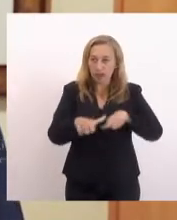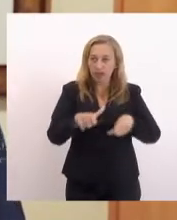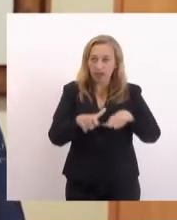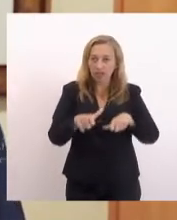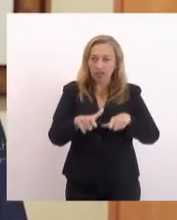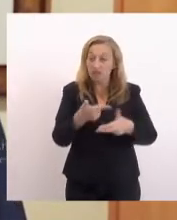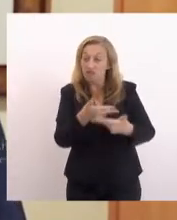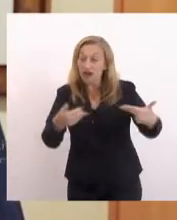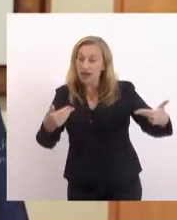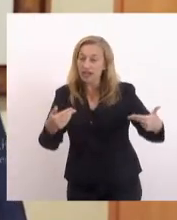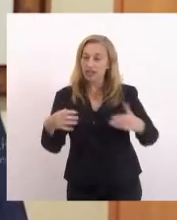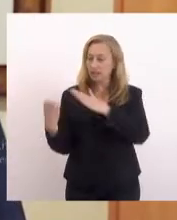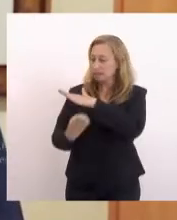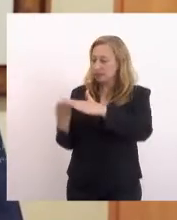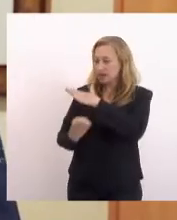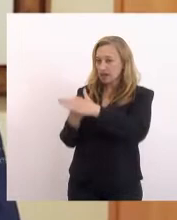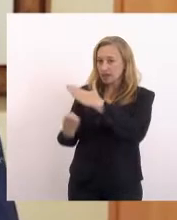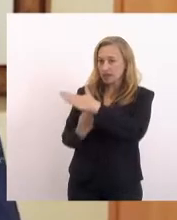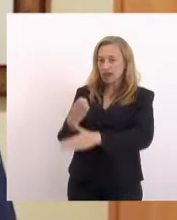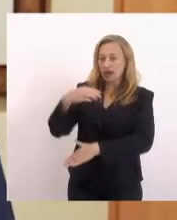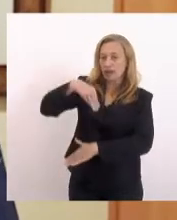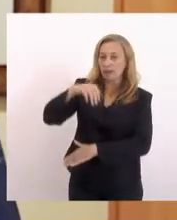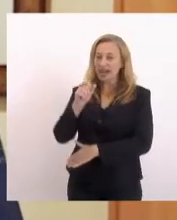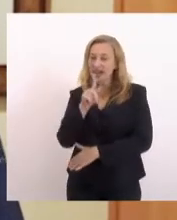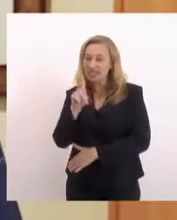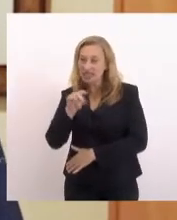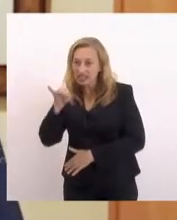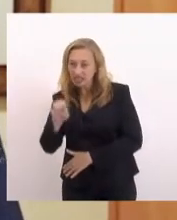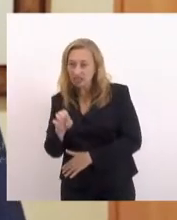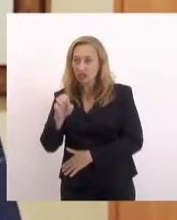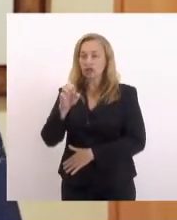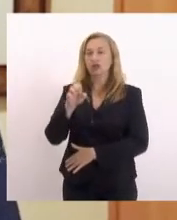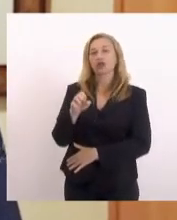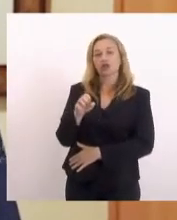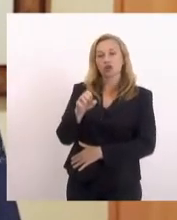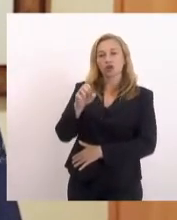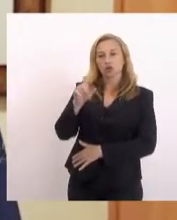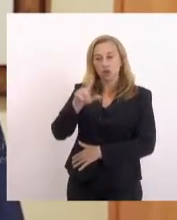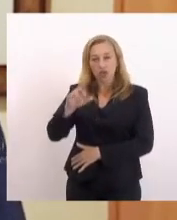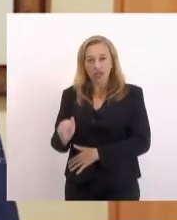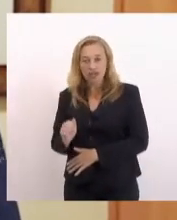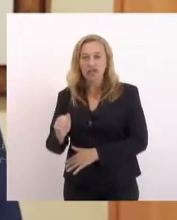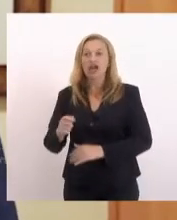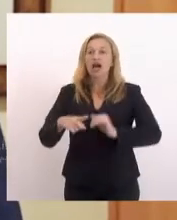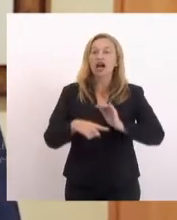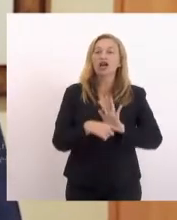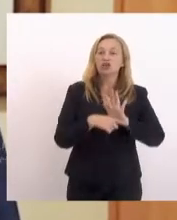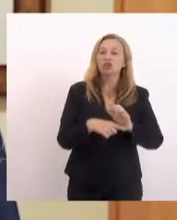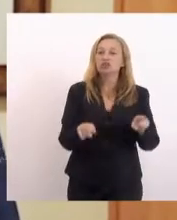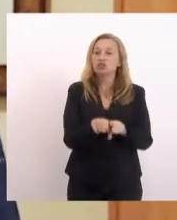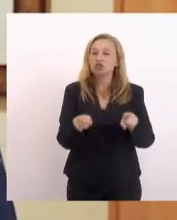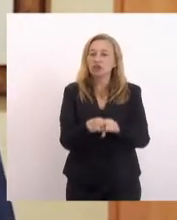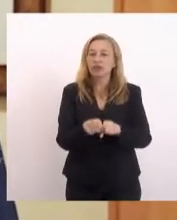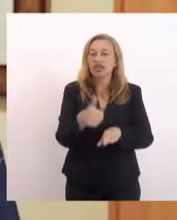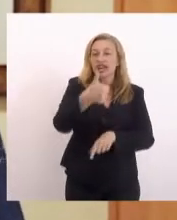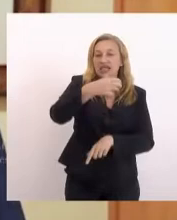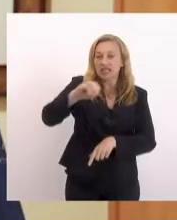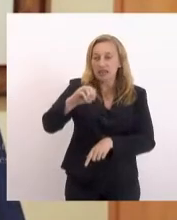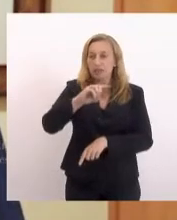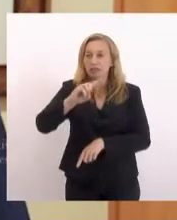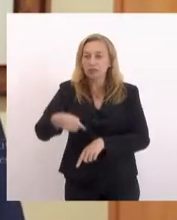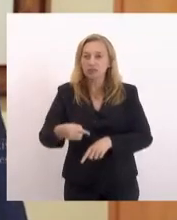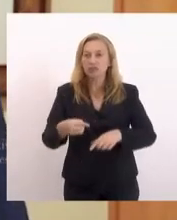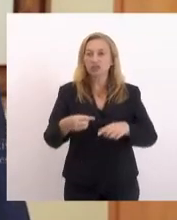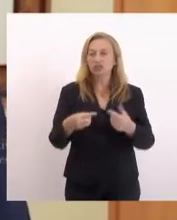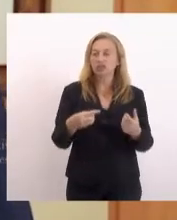grandes empresas como Amazon, Magazine Luiza e União Química. Recuperamos ainda 100% dos empregos perdidos com a